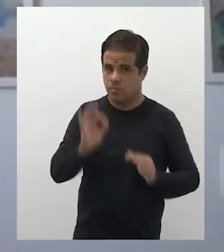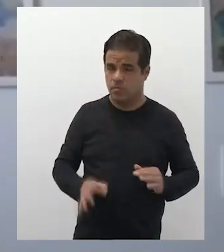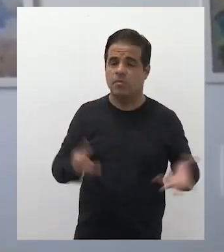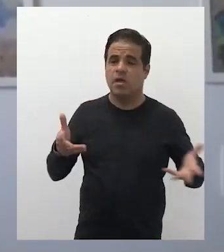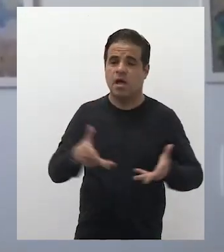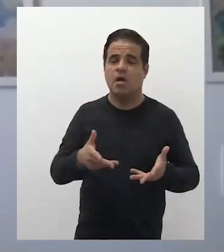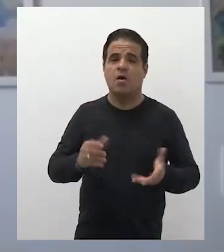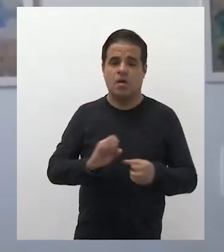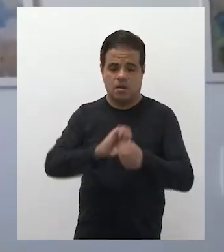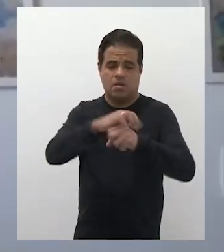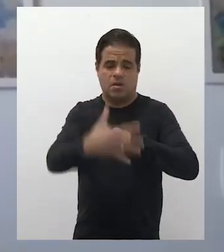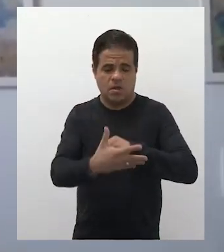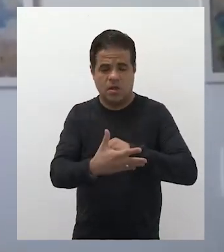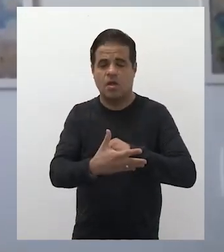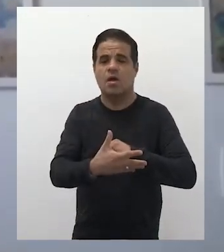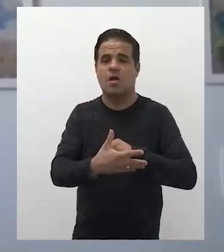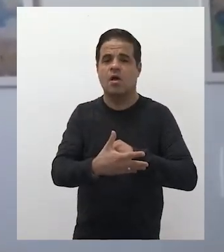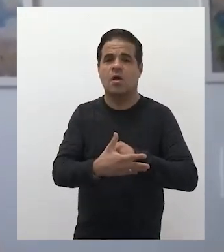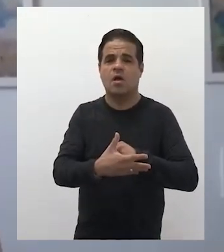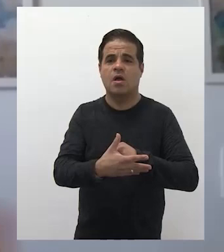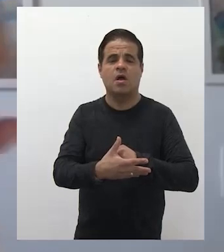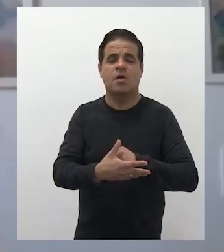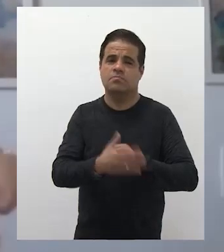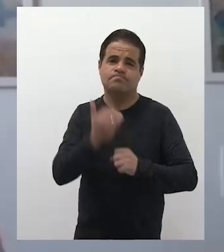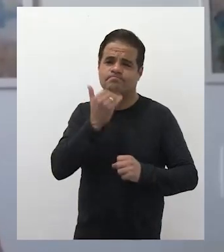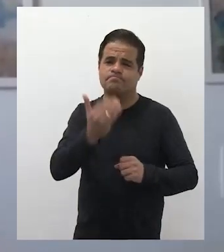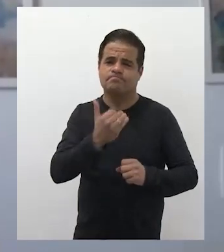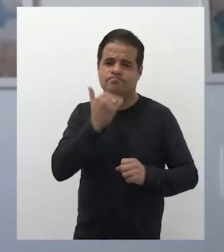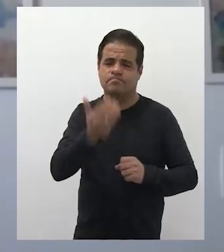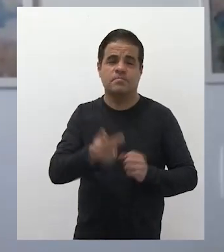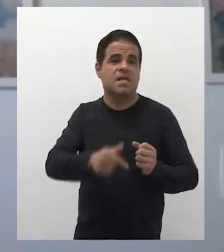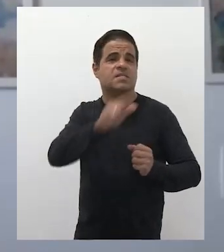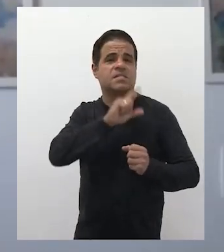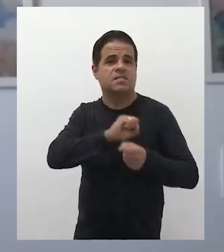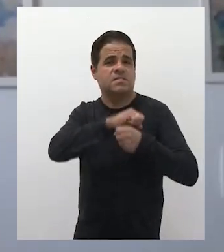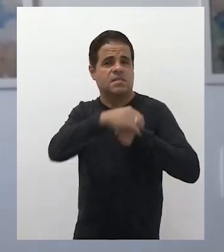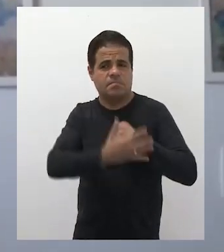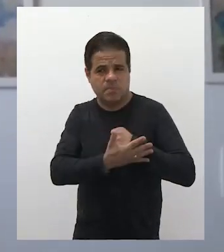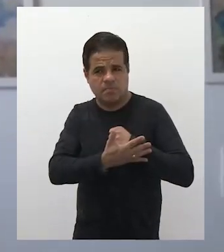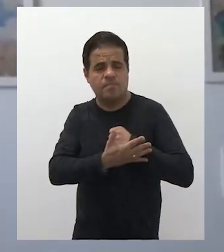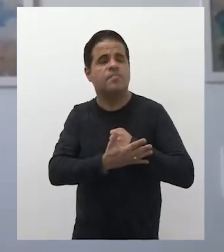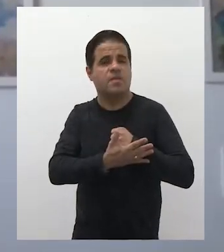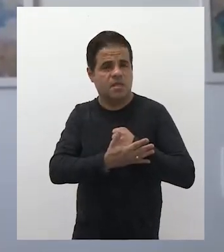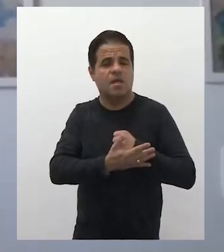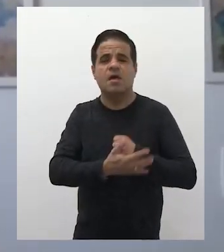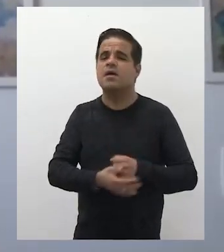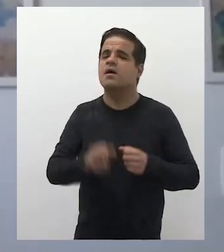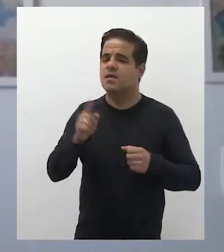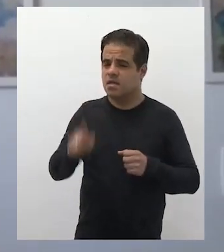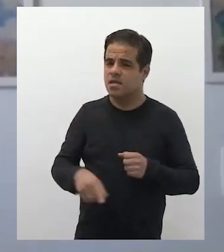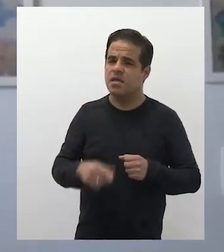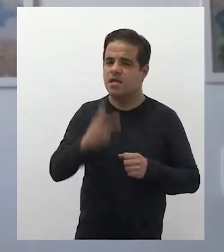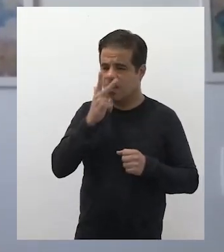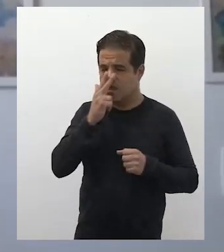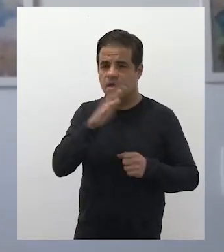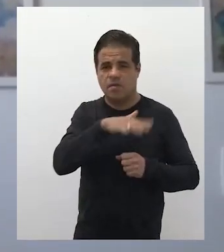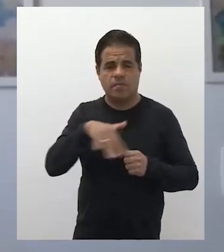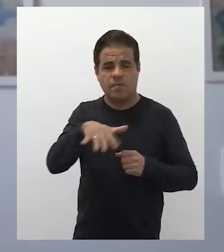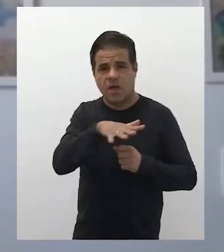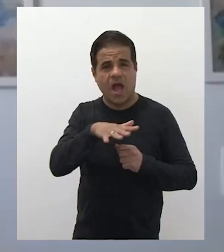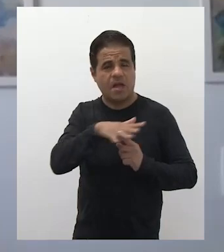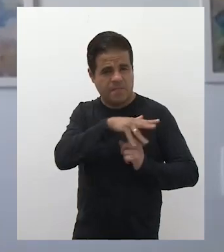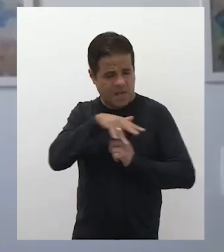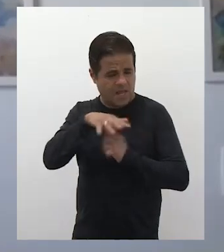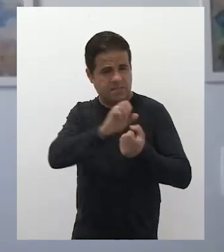com a pandemia é completamente inviável, mas antes da pandemia era, salvo engano, aqui na Praça Mauá, em